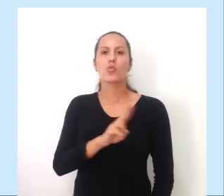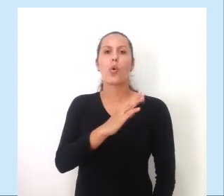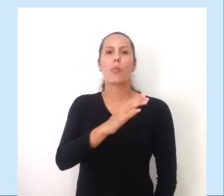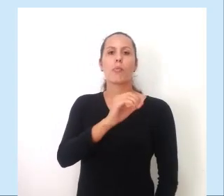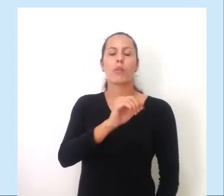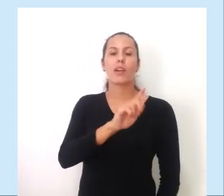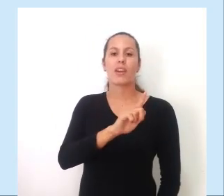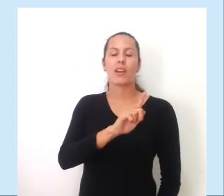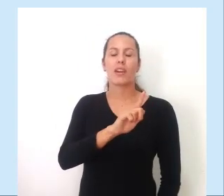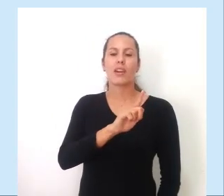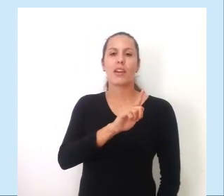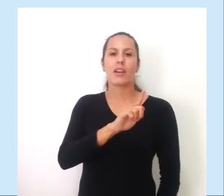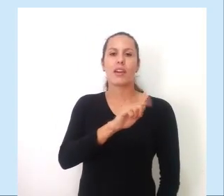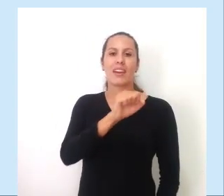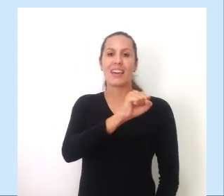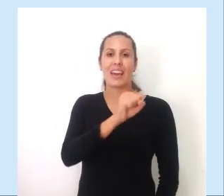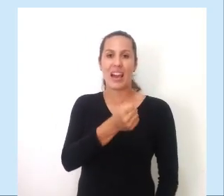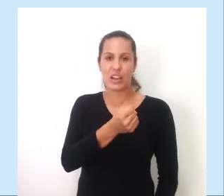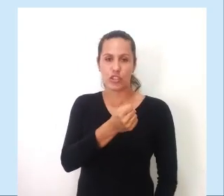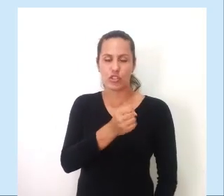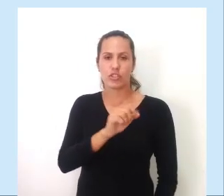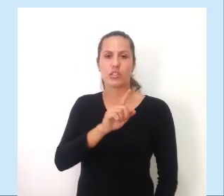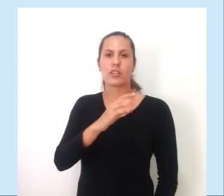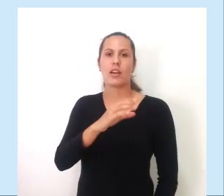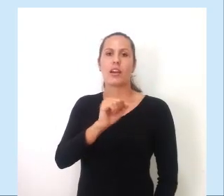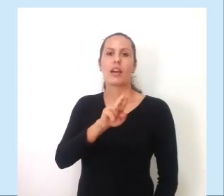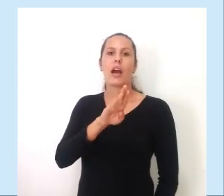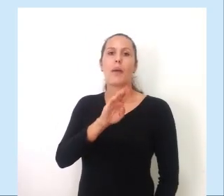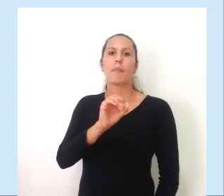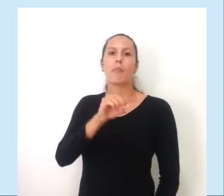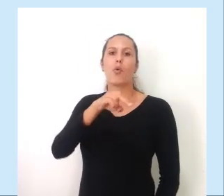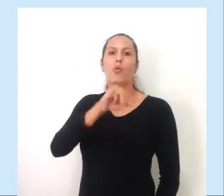dentro do nosso corpo. Eu vou eliminar esse gás carbônico